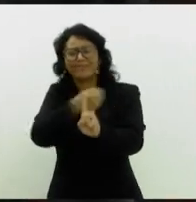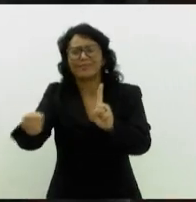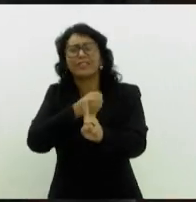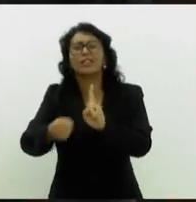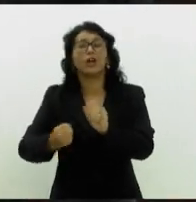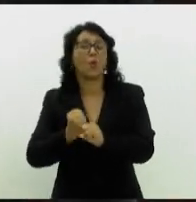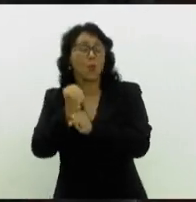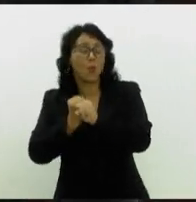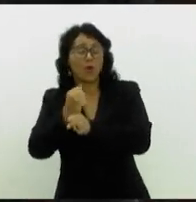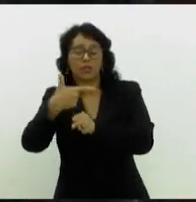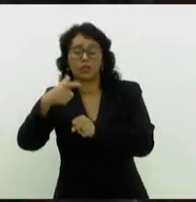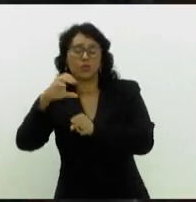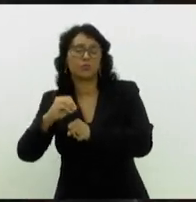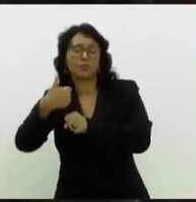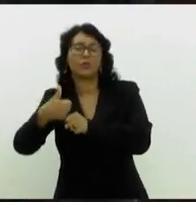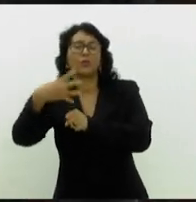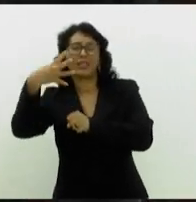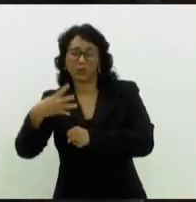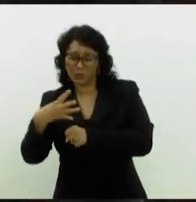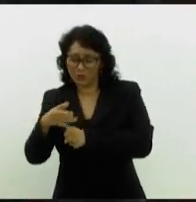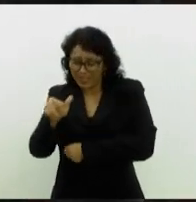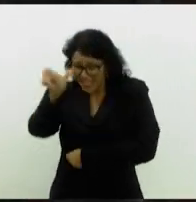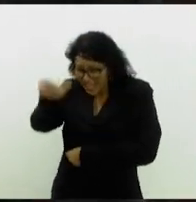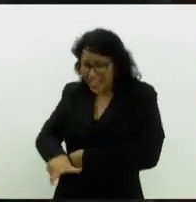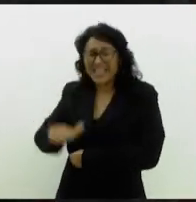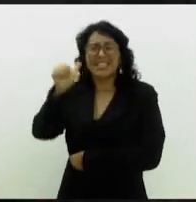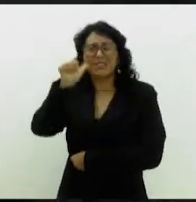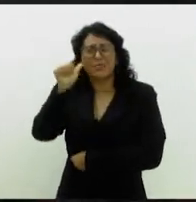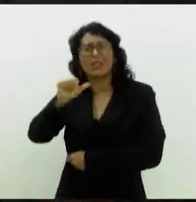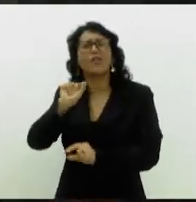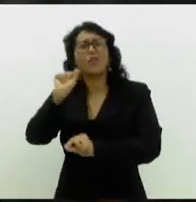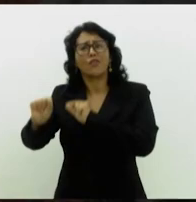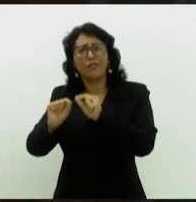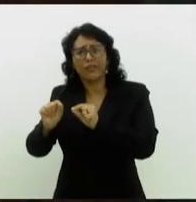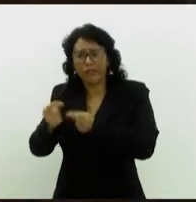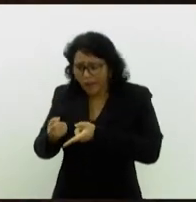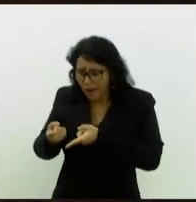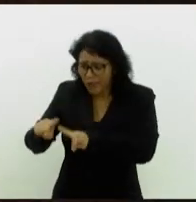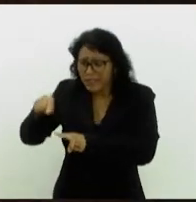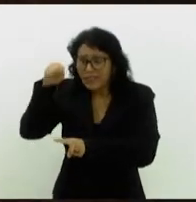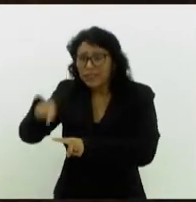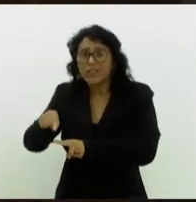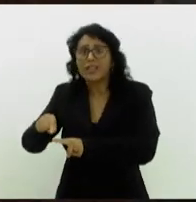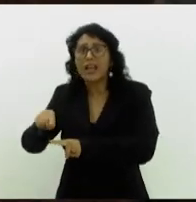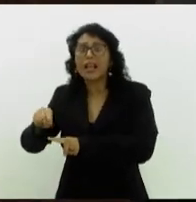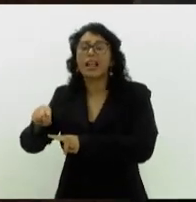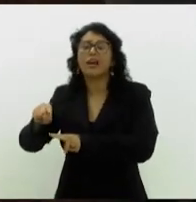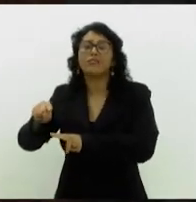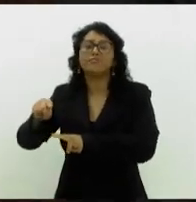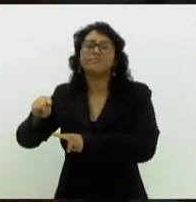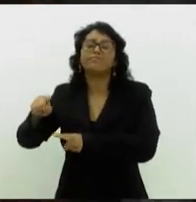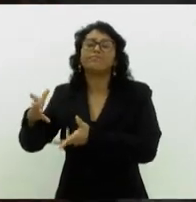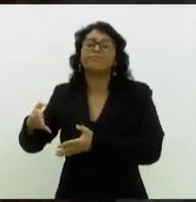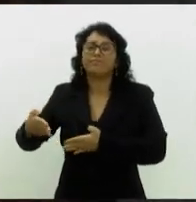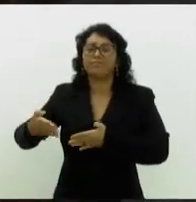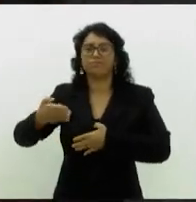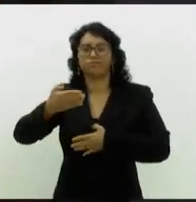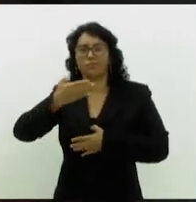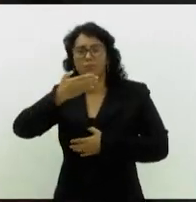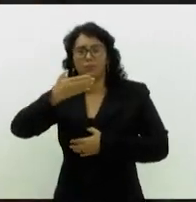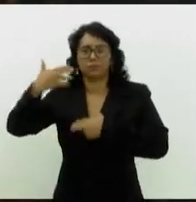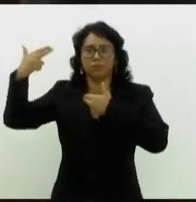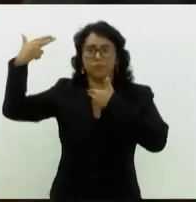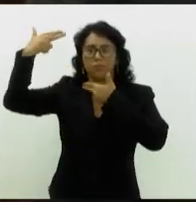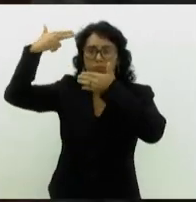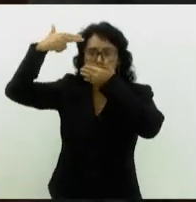2014 e ela foi acusada falsamente de sequestrar crianças para fazer rituais macabros Então isso é um exemplo de